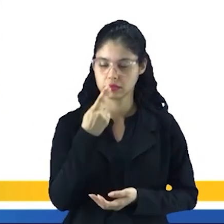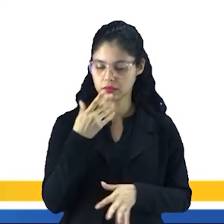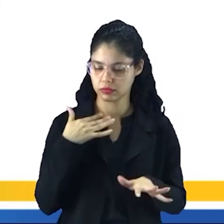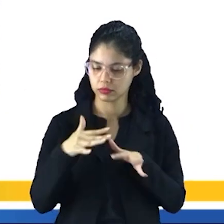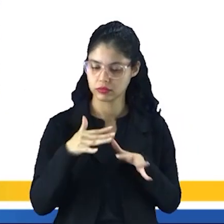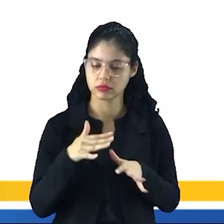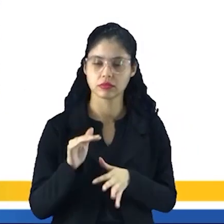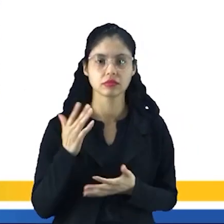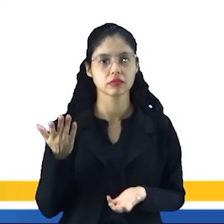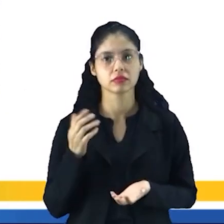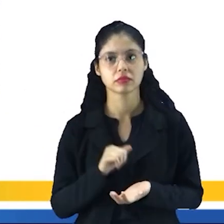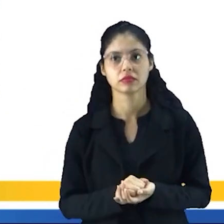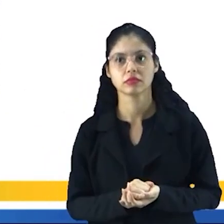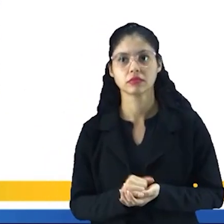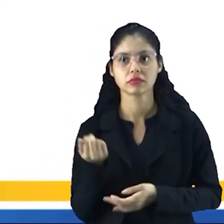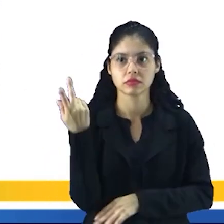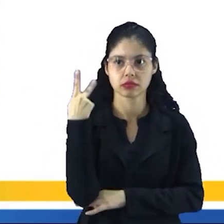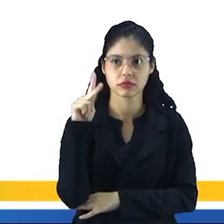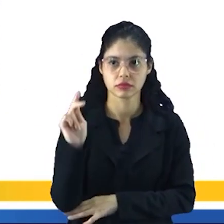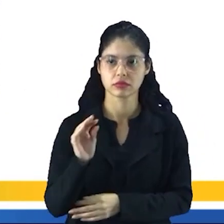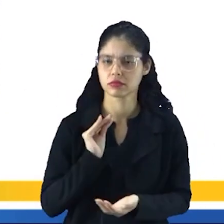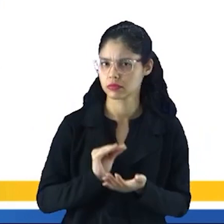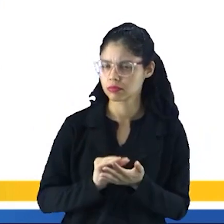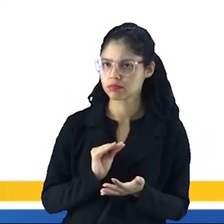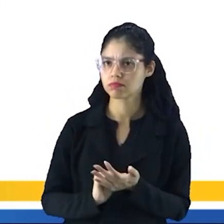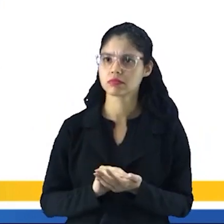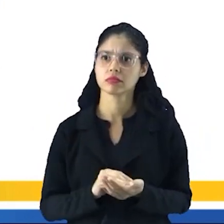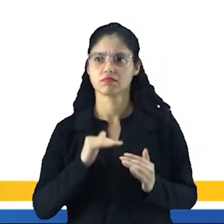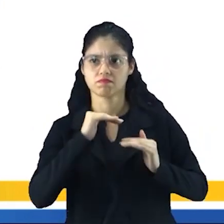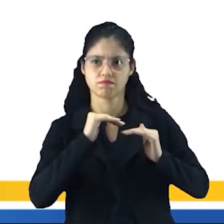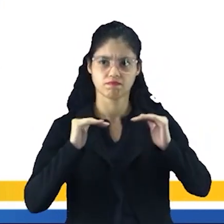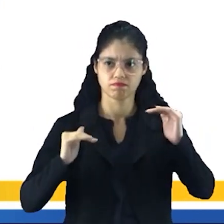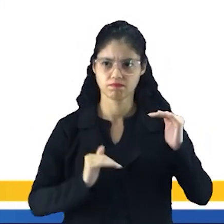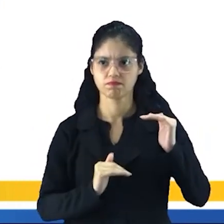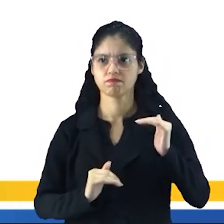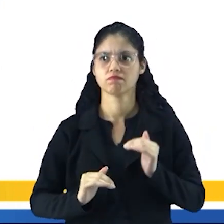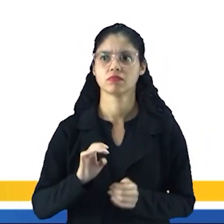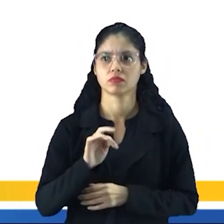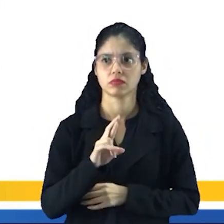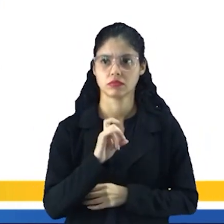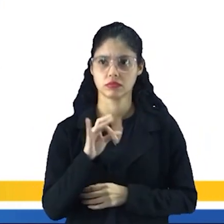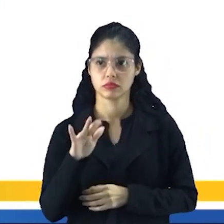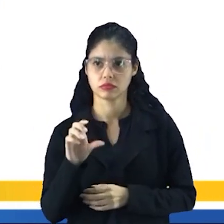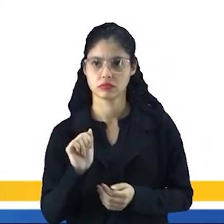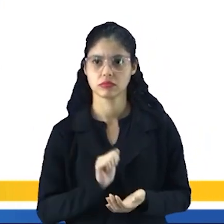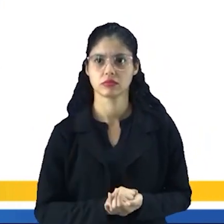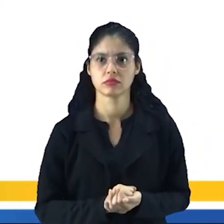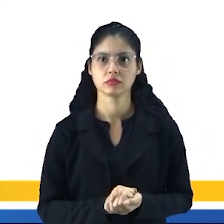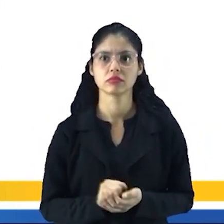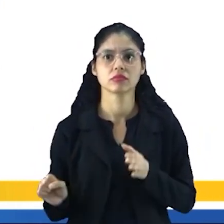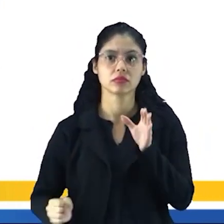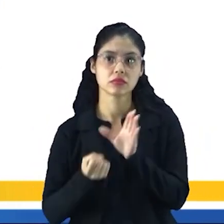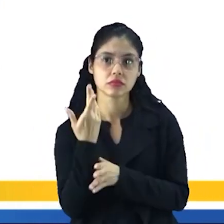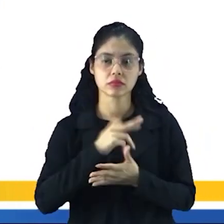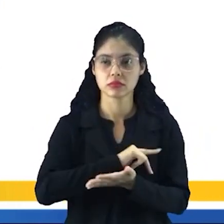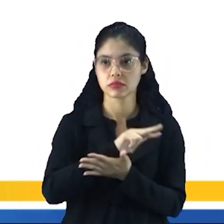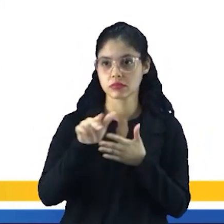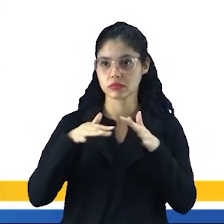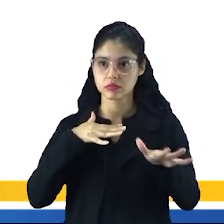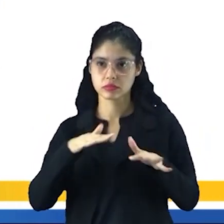esse movimento, então, foi um período de insatisfação, desequilíbrio, de contradições, que